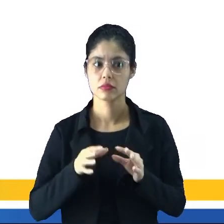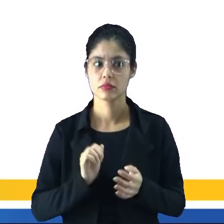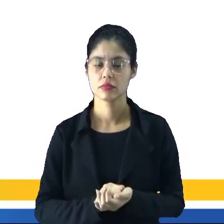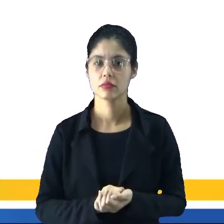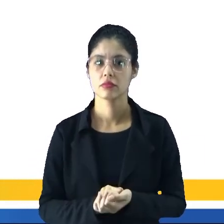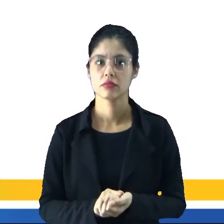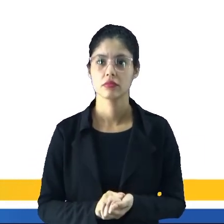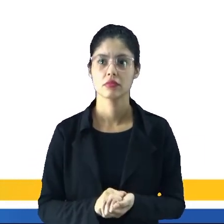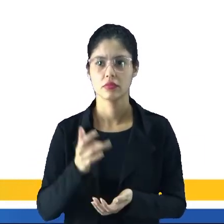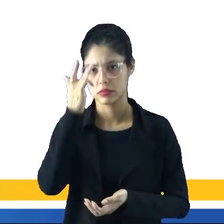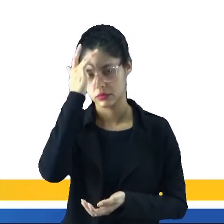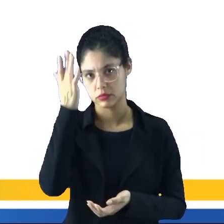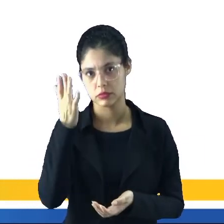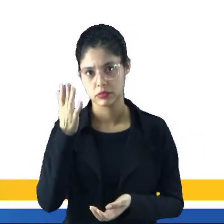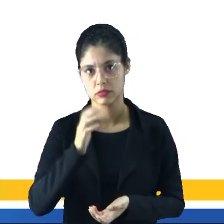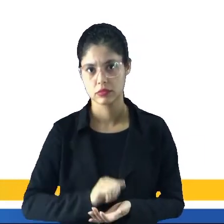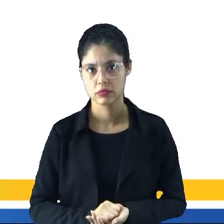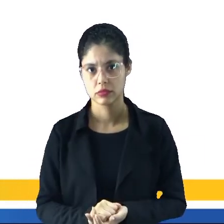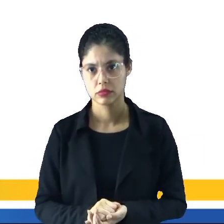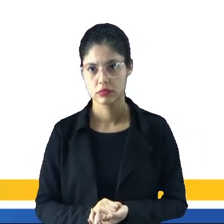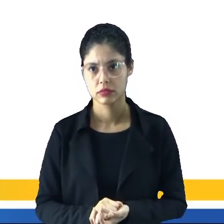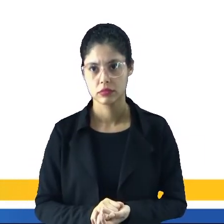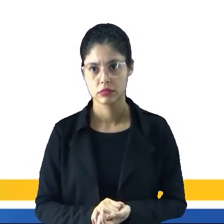contexto, fica fácil, não fica?